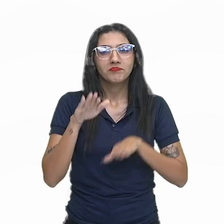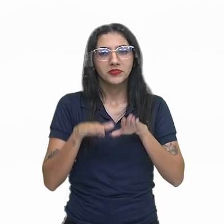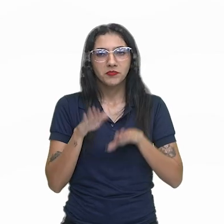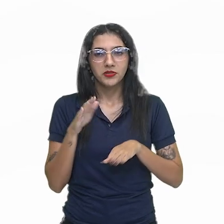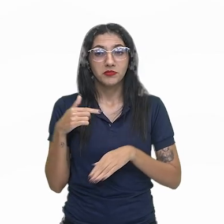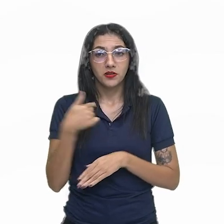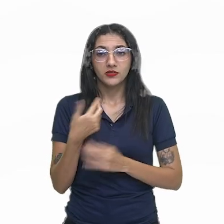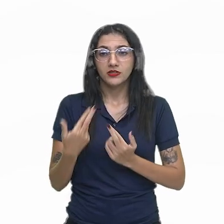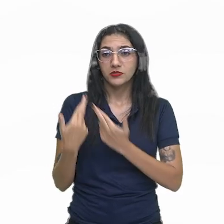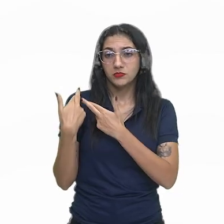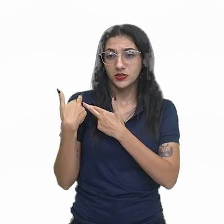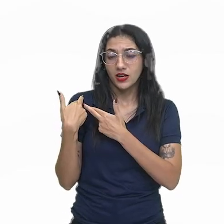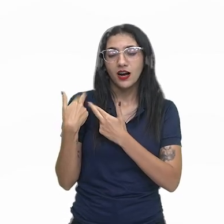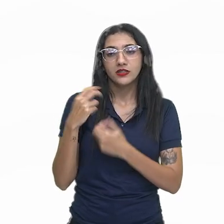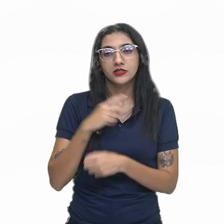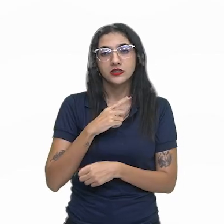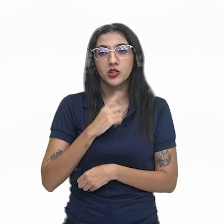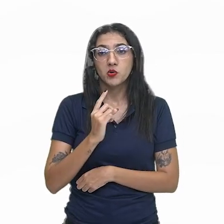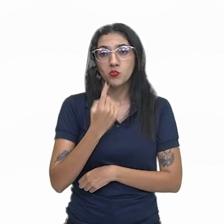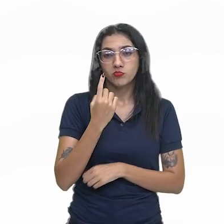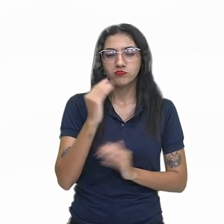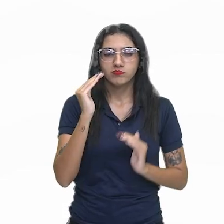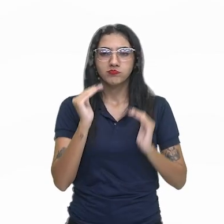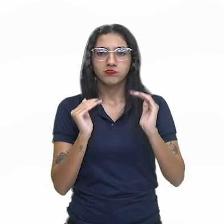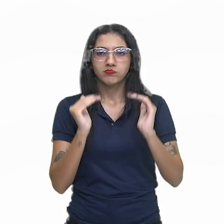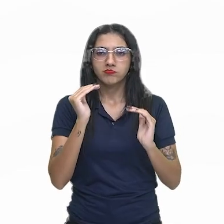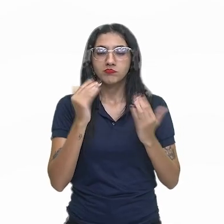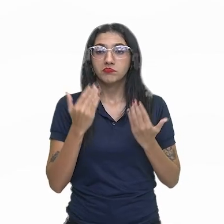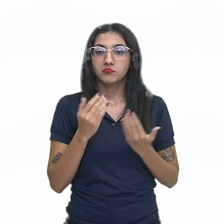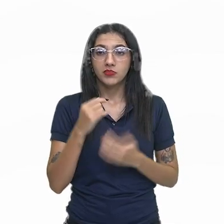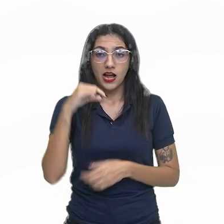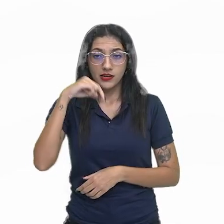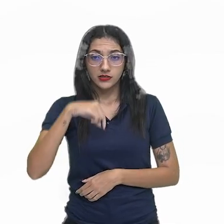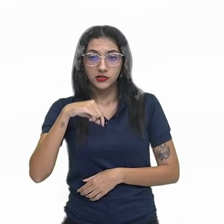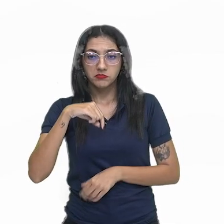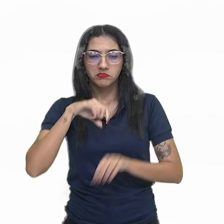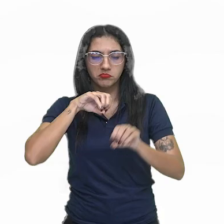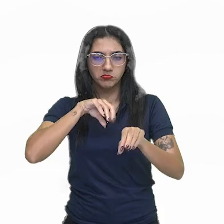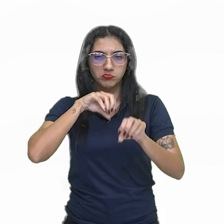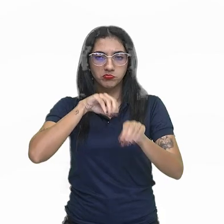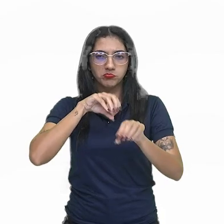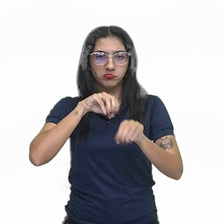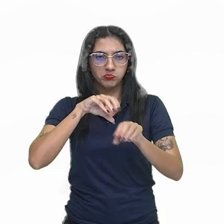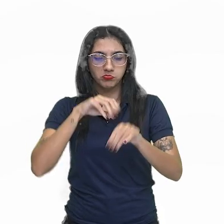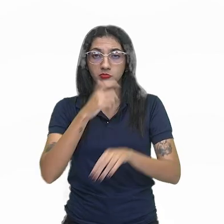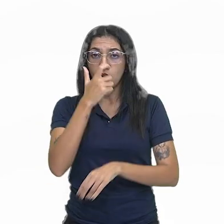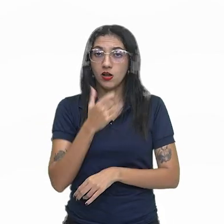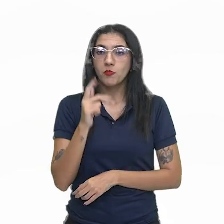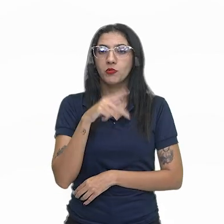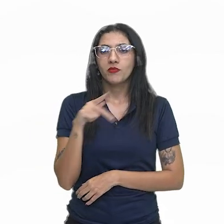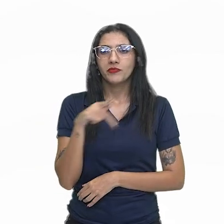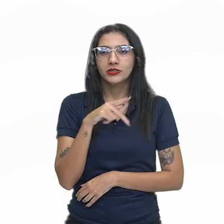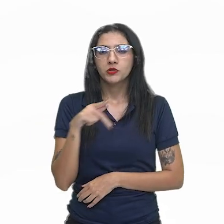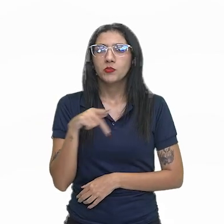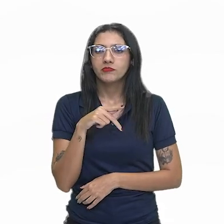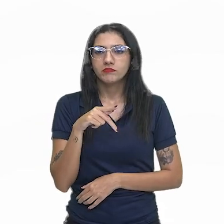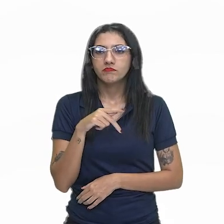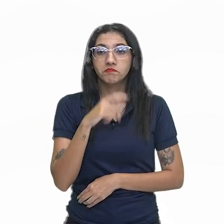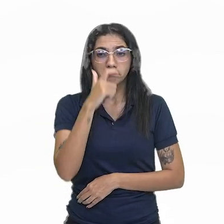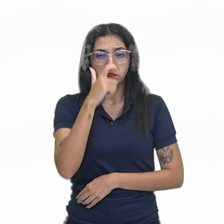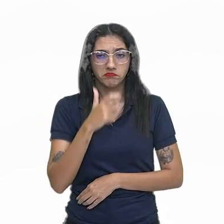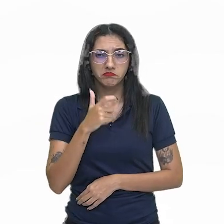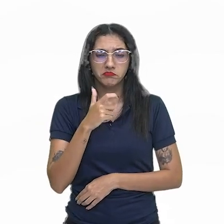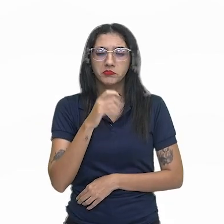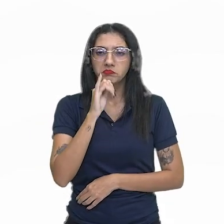um papel. Então, quando eu estou exercendo aqui na sala de aula, aqui como professor, eu estou